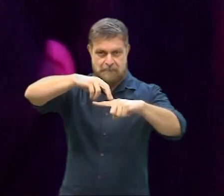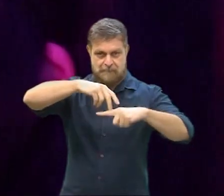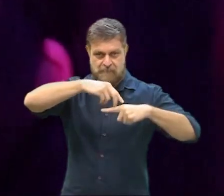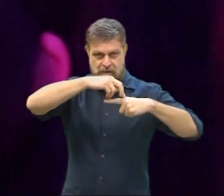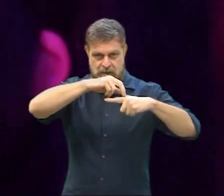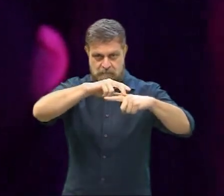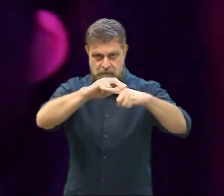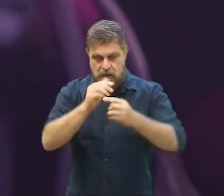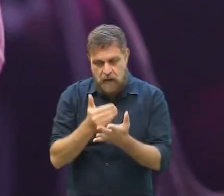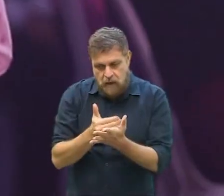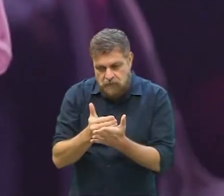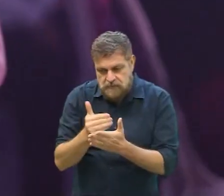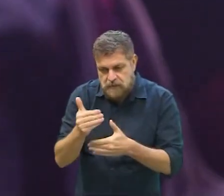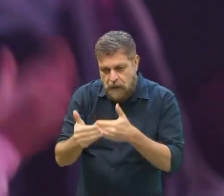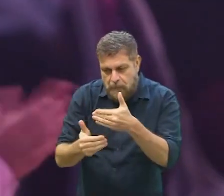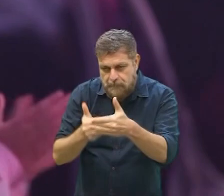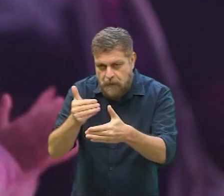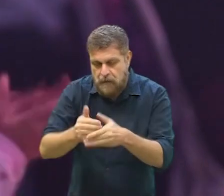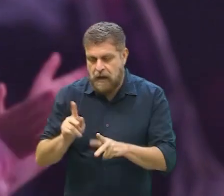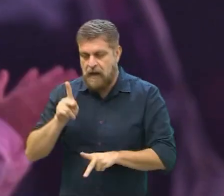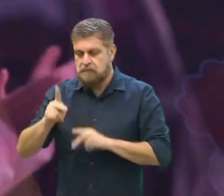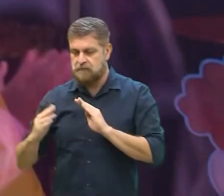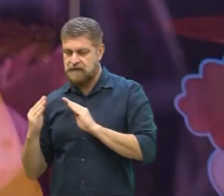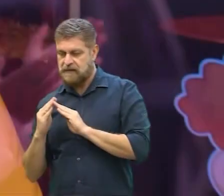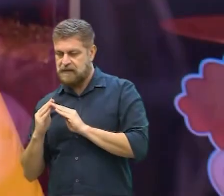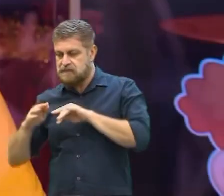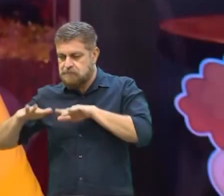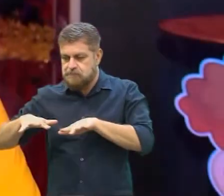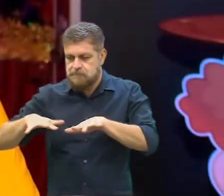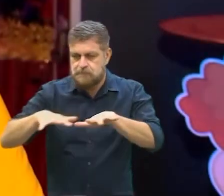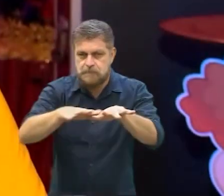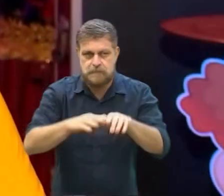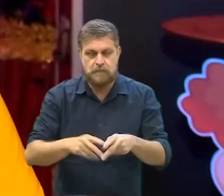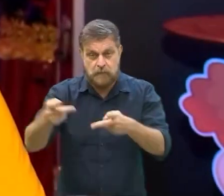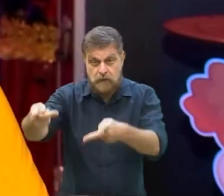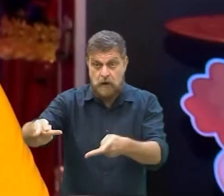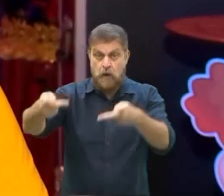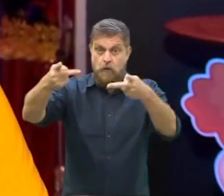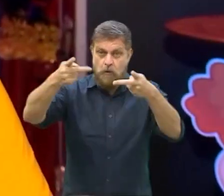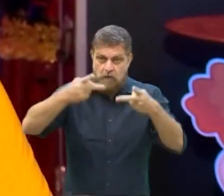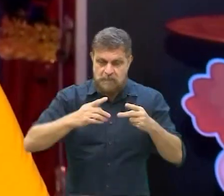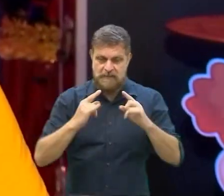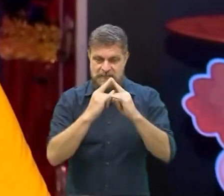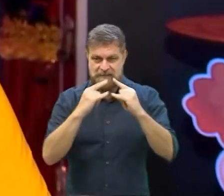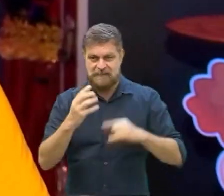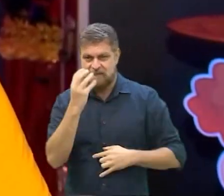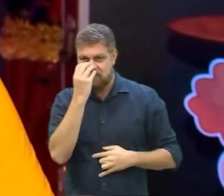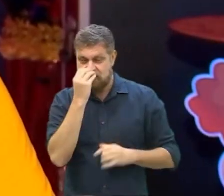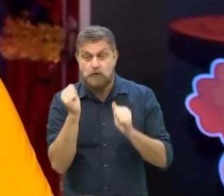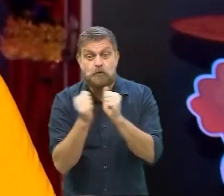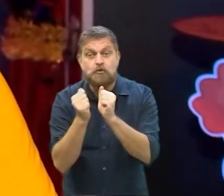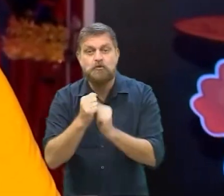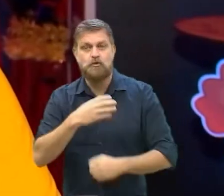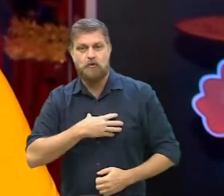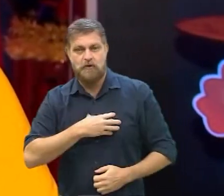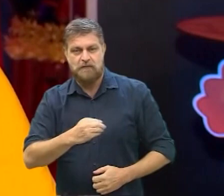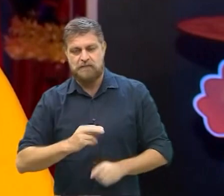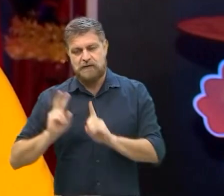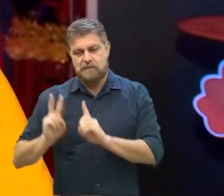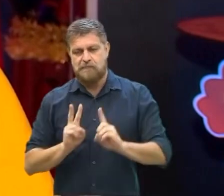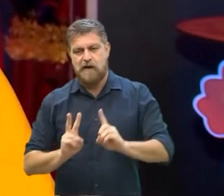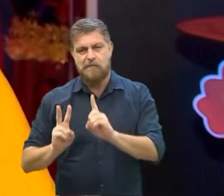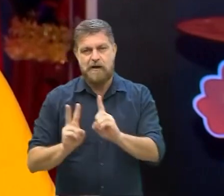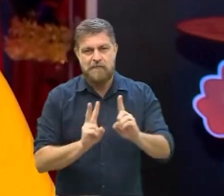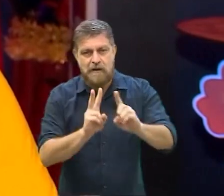tímida traz de volta o público que estava em casa. Gente, venha ao circo, traga seus filhos, traga